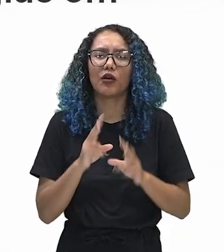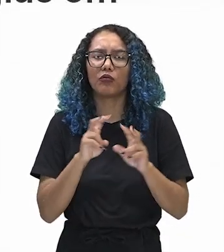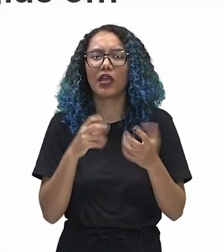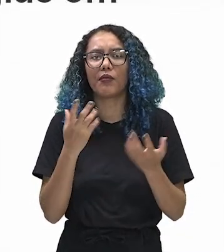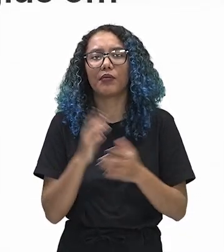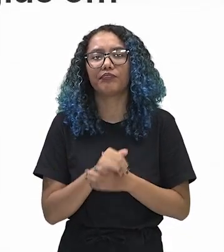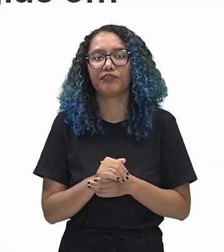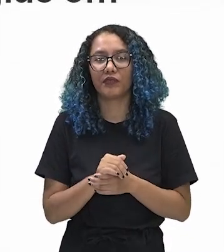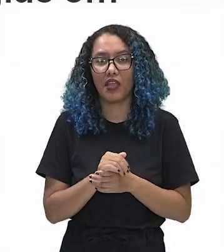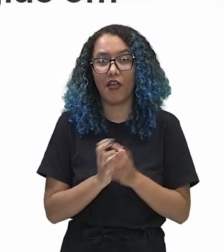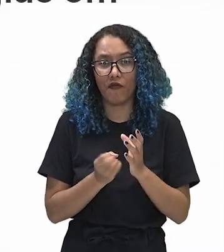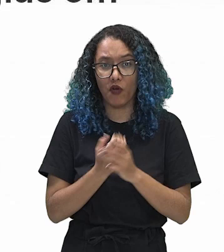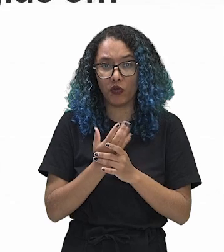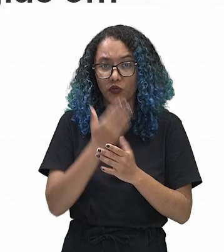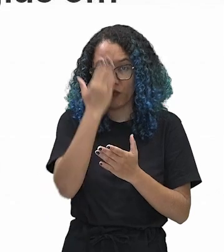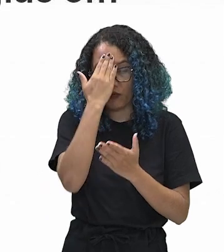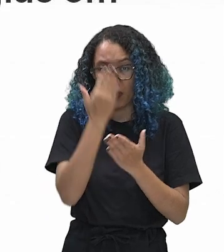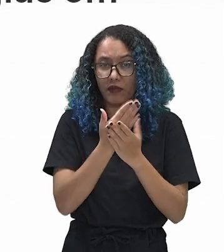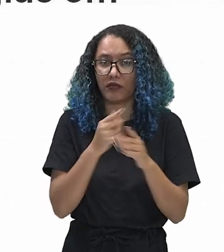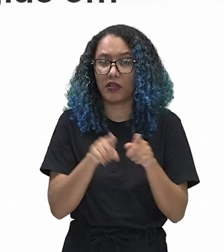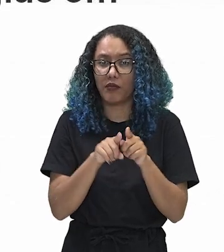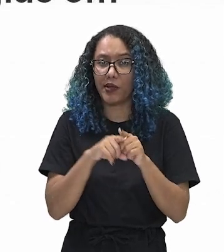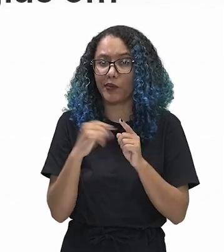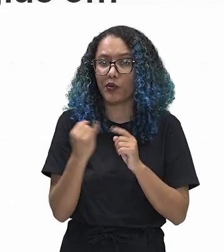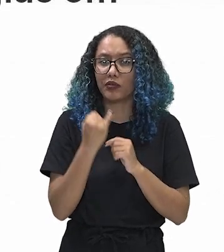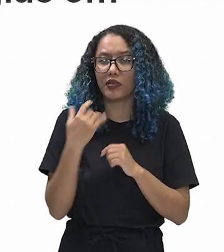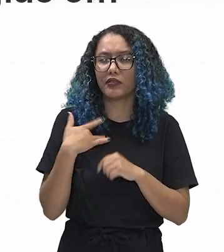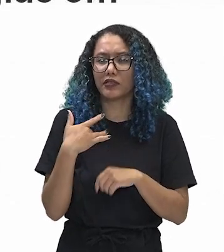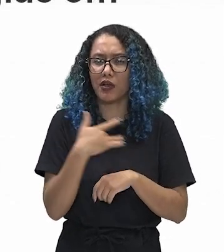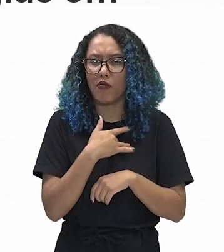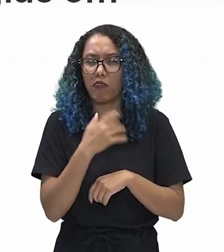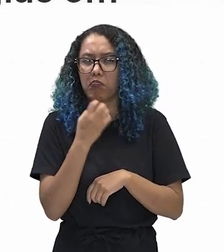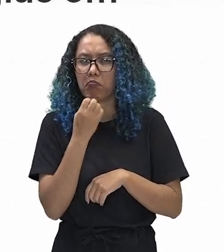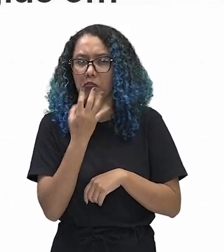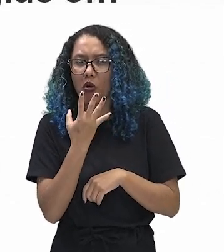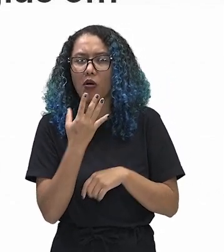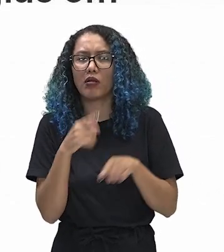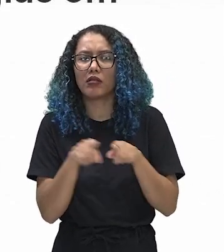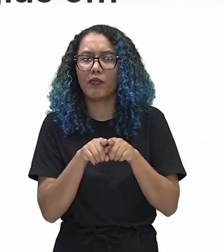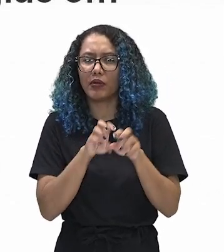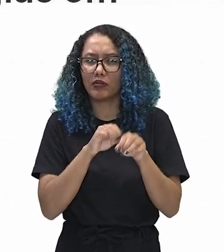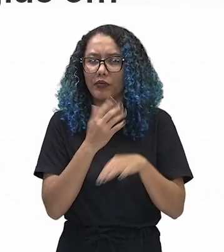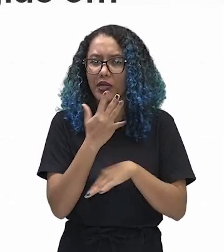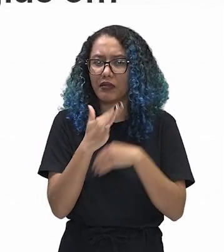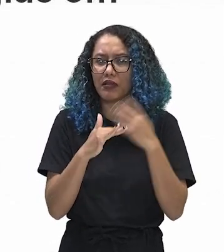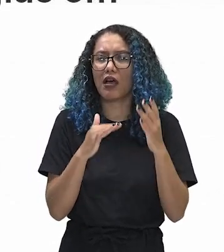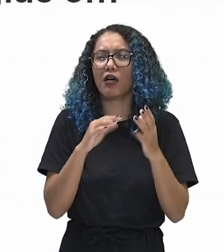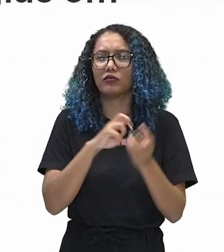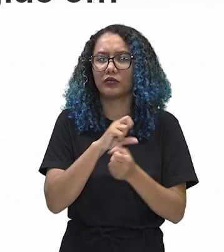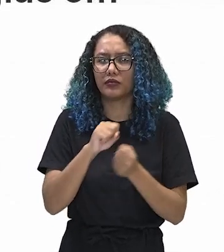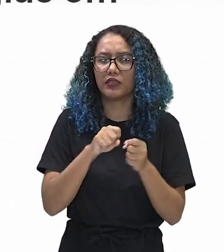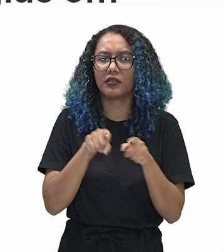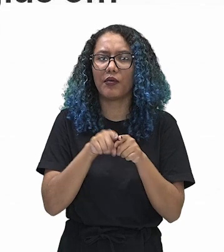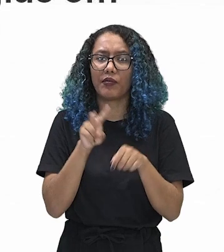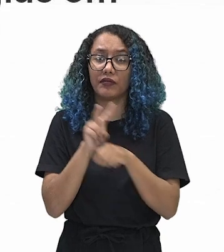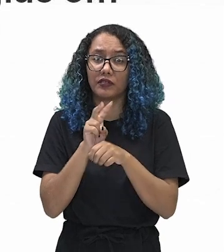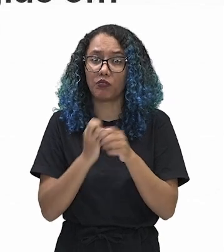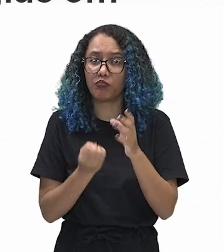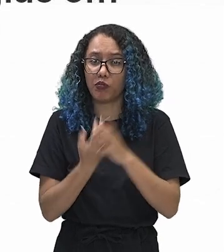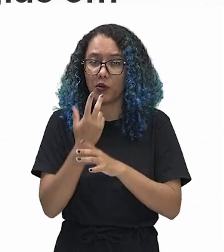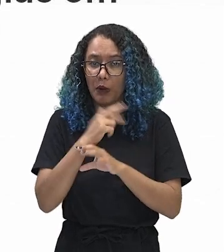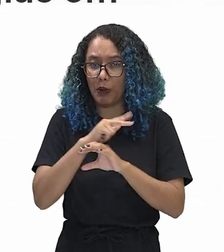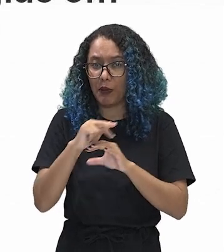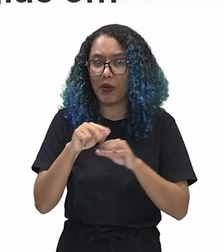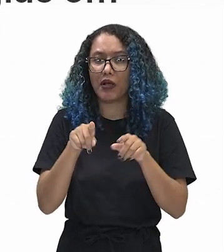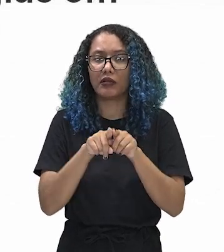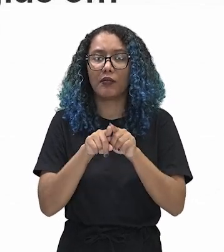relevantes, saúde e bem-estar, educação ambiental, sustentabilidade e preservação da biodiversidade,